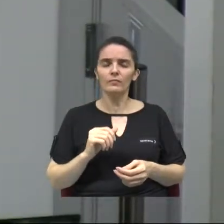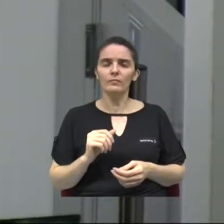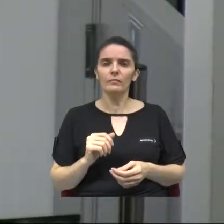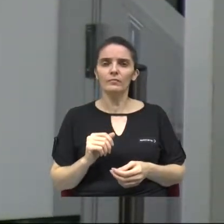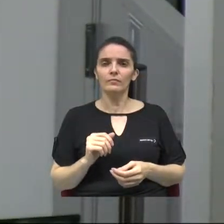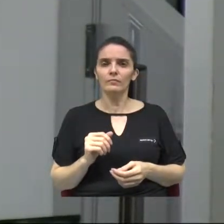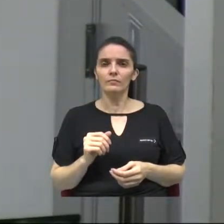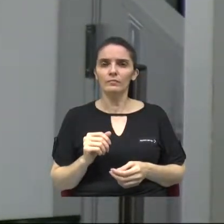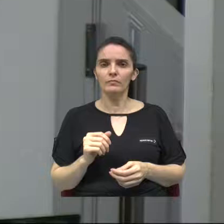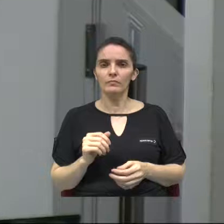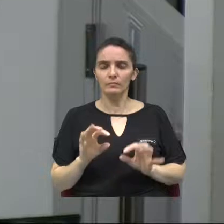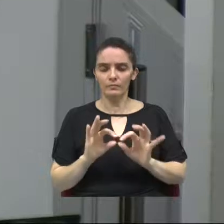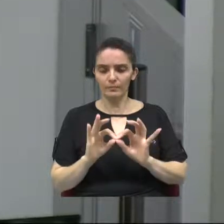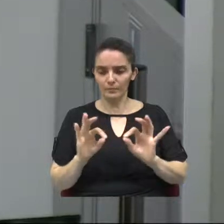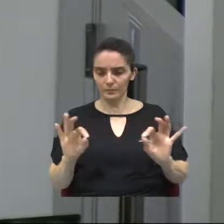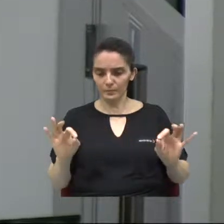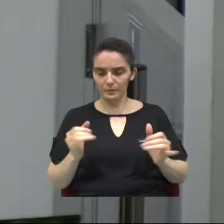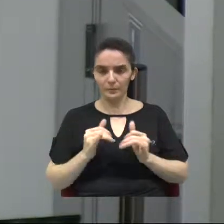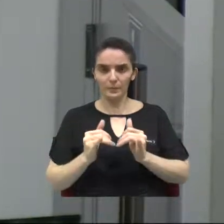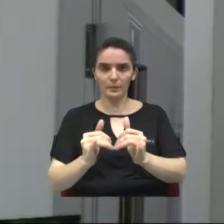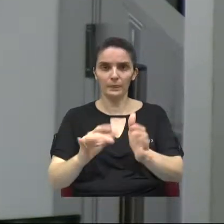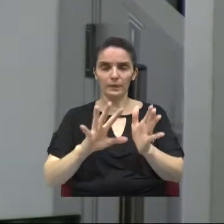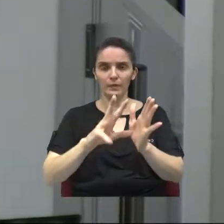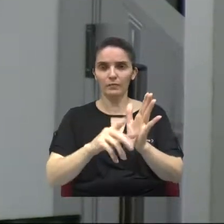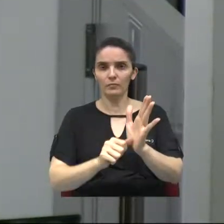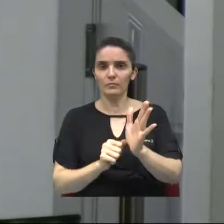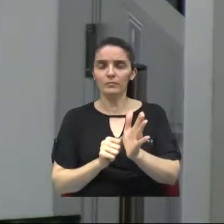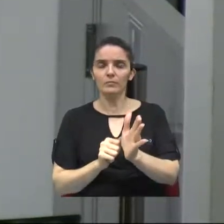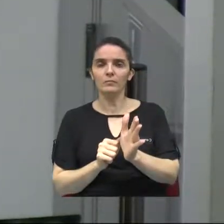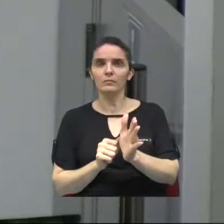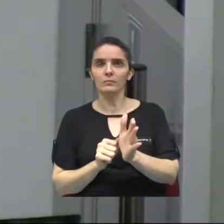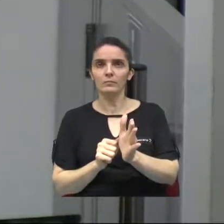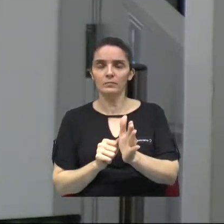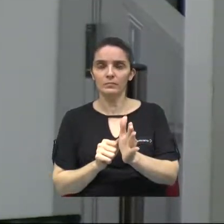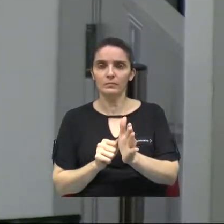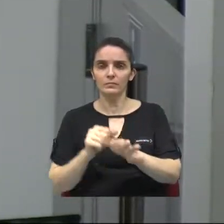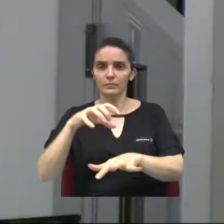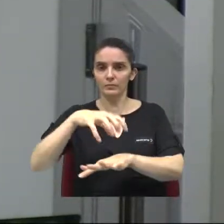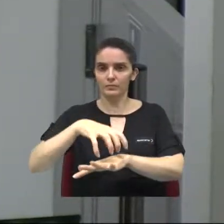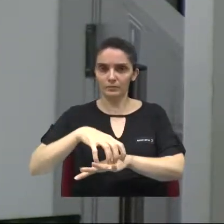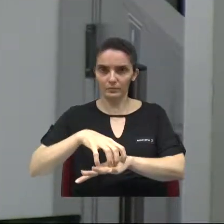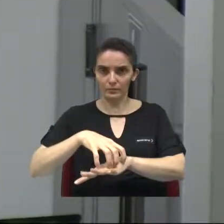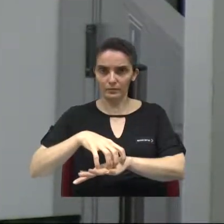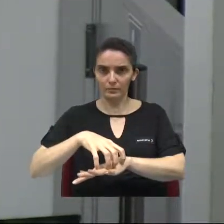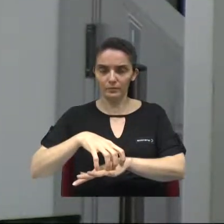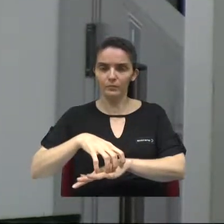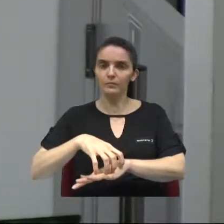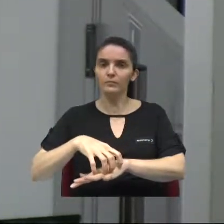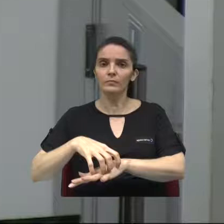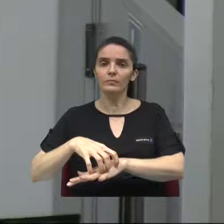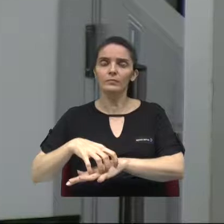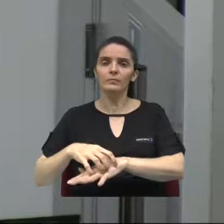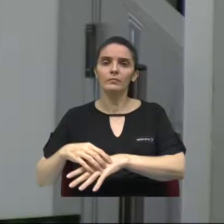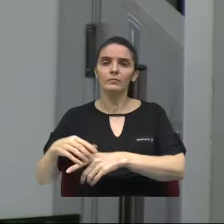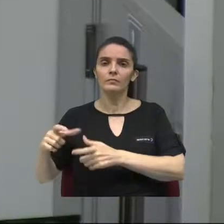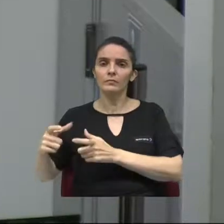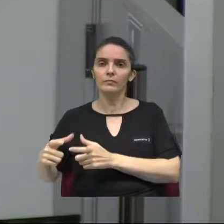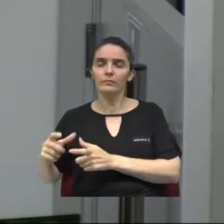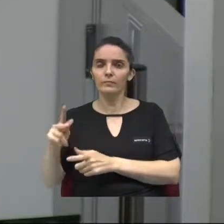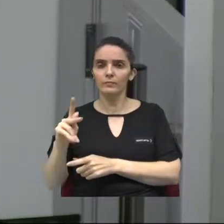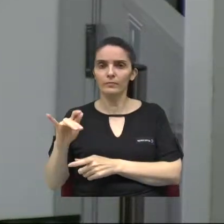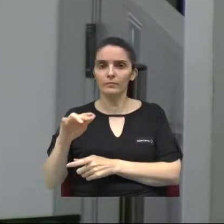que a fiação elétrica é furtada lá do centro comunitário da Vila